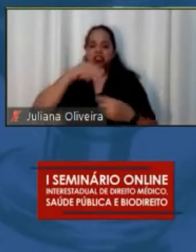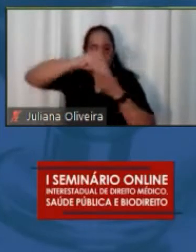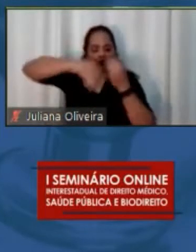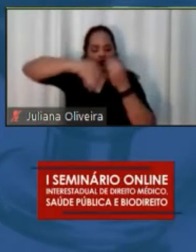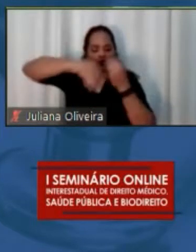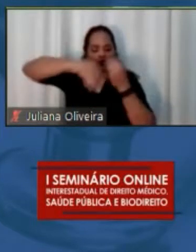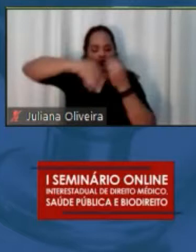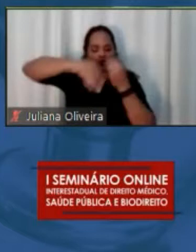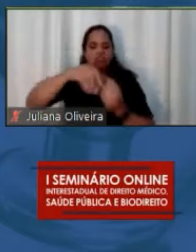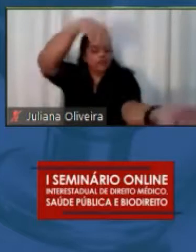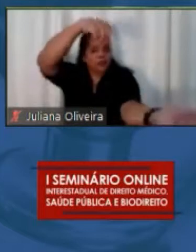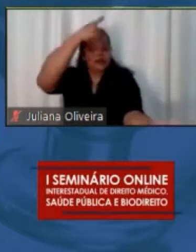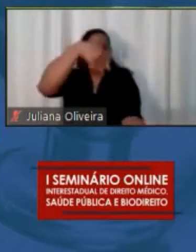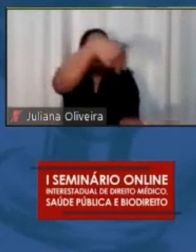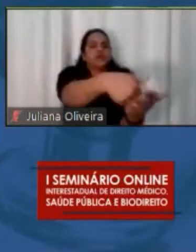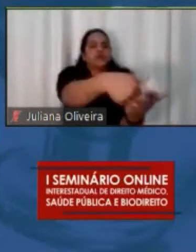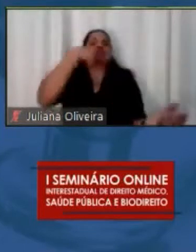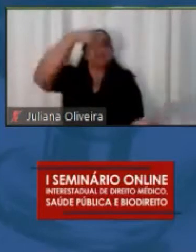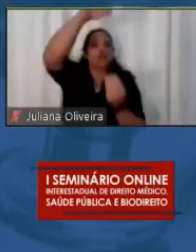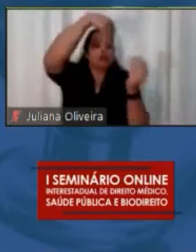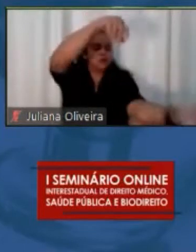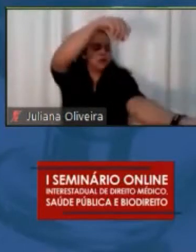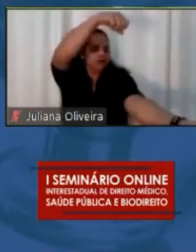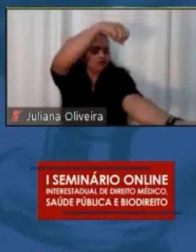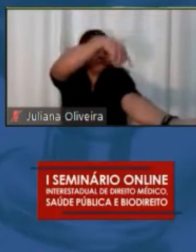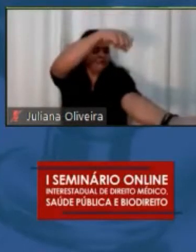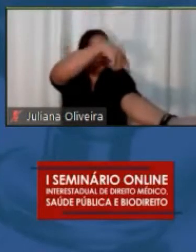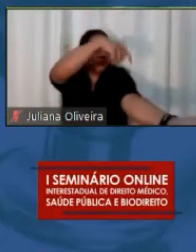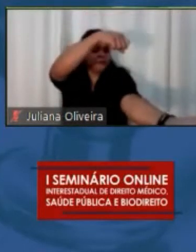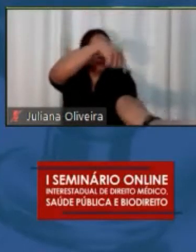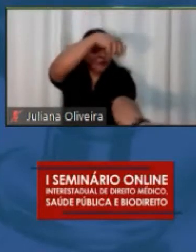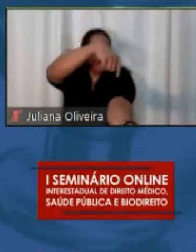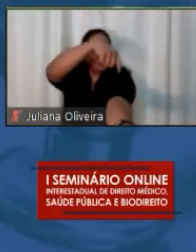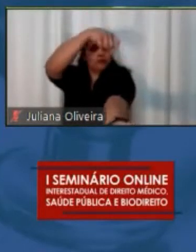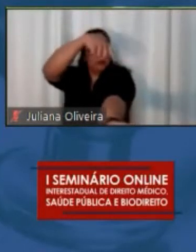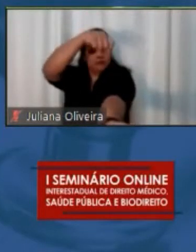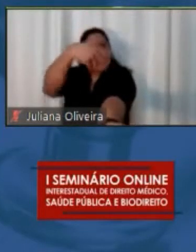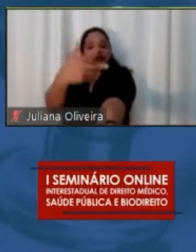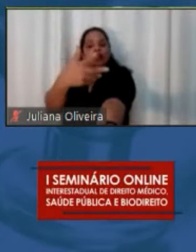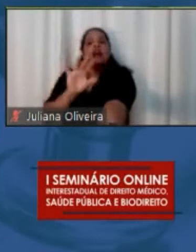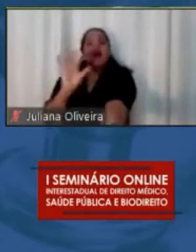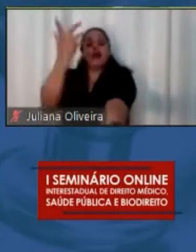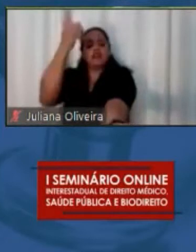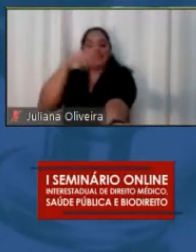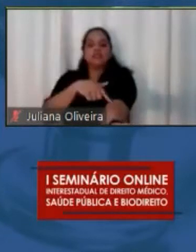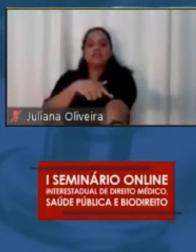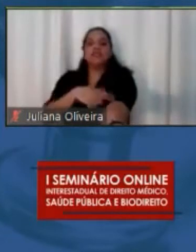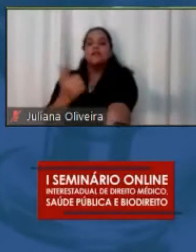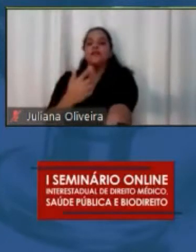de sangue, principalmente e em geral, quando se fala de transfusão de sangue, nós imaginamos logo o concentrado de